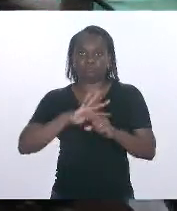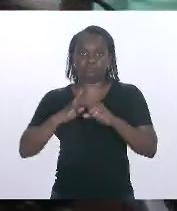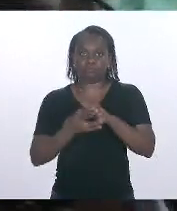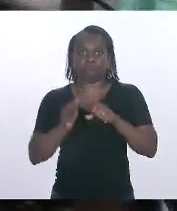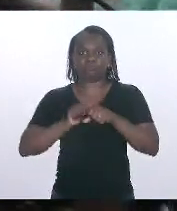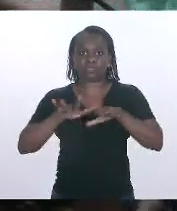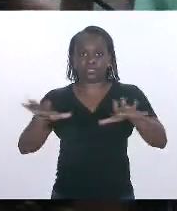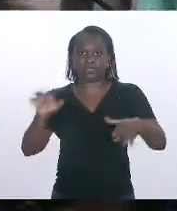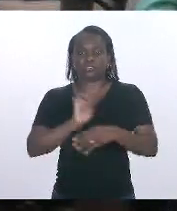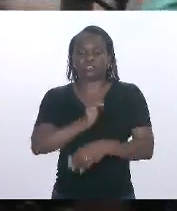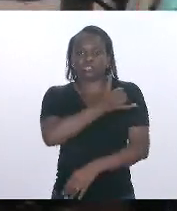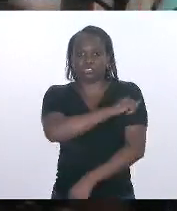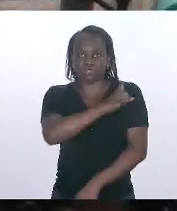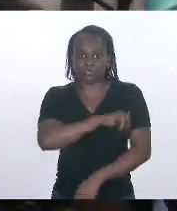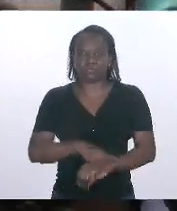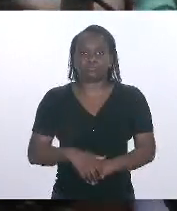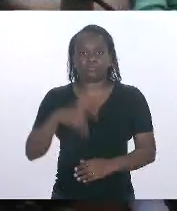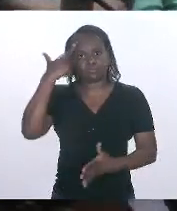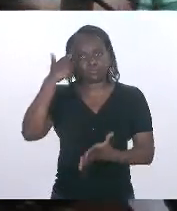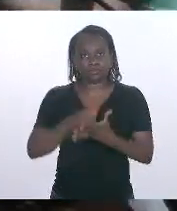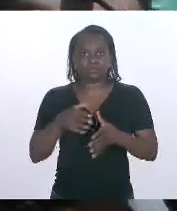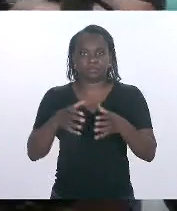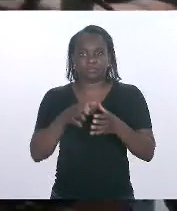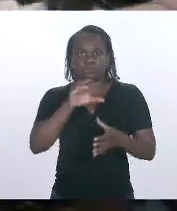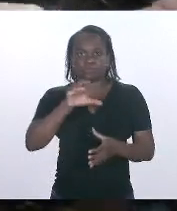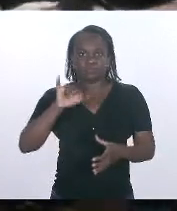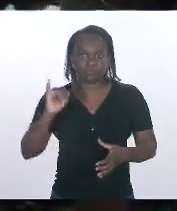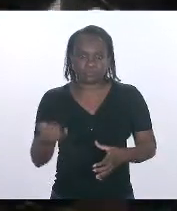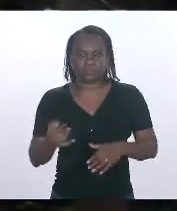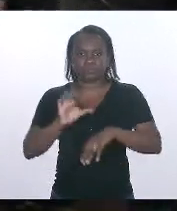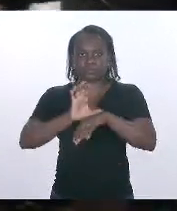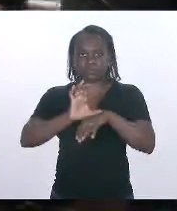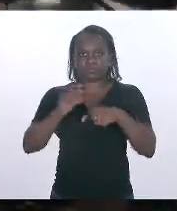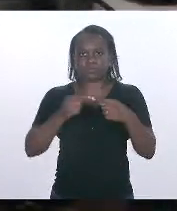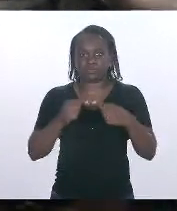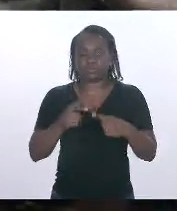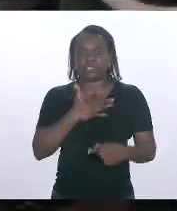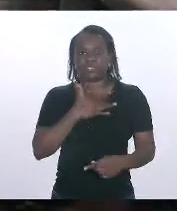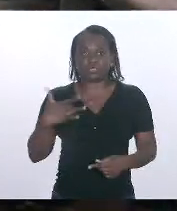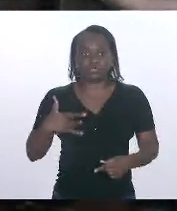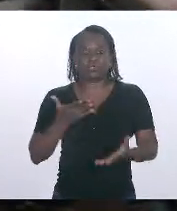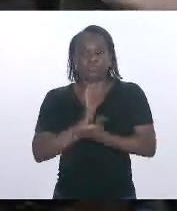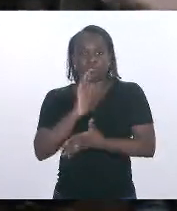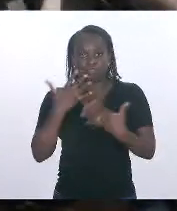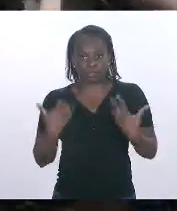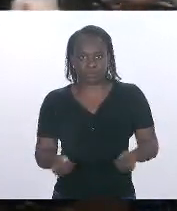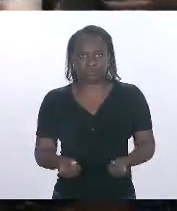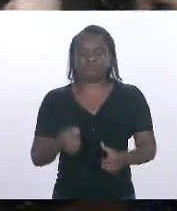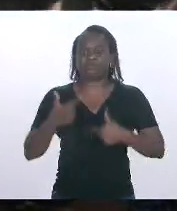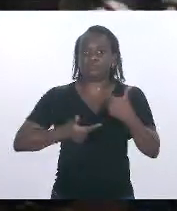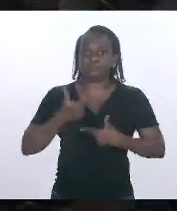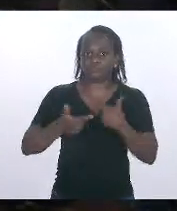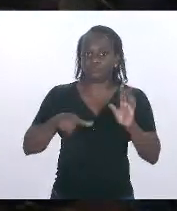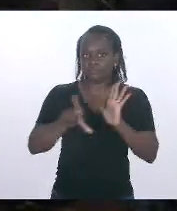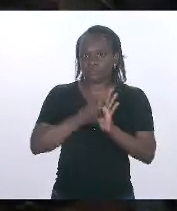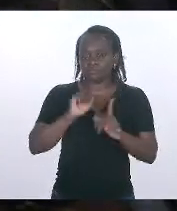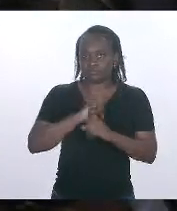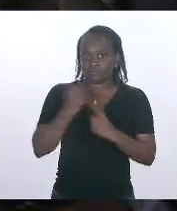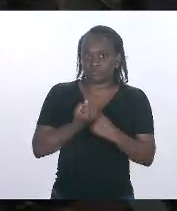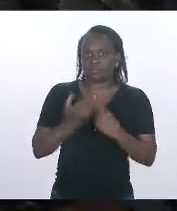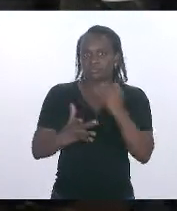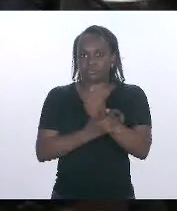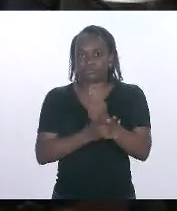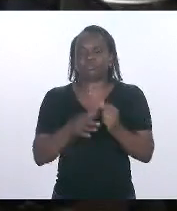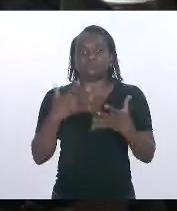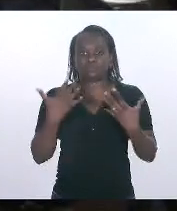do Rio de Janeiro. Pareceres da Comissão de Constituição e Justiça pela constitucionalidade. Saúde, favorável. De Trabalho, Legislação Social e Seguridade